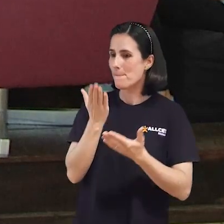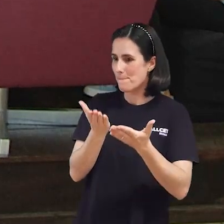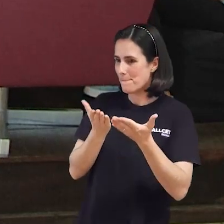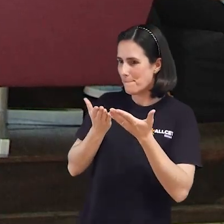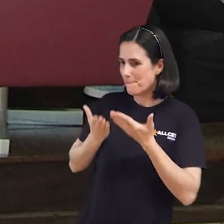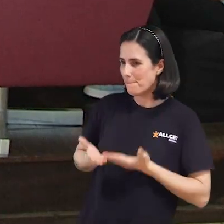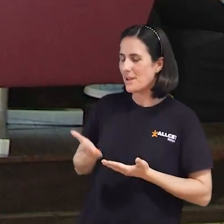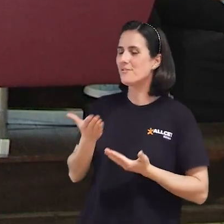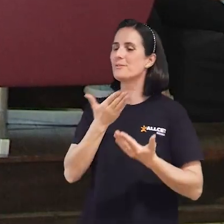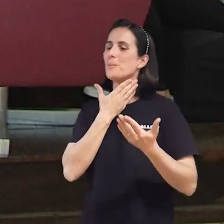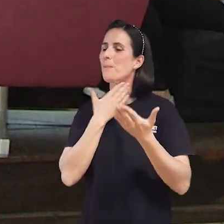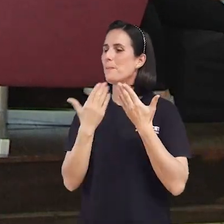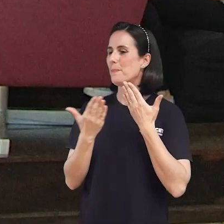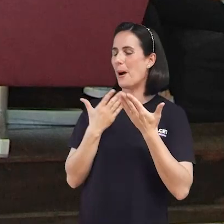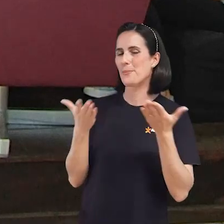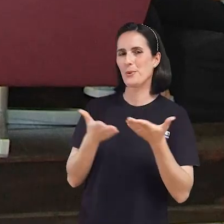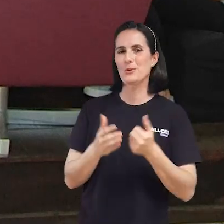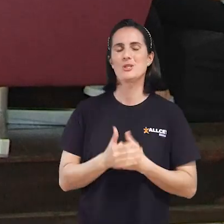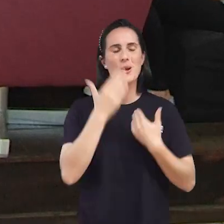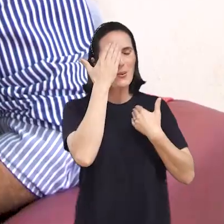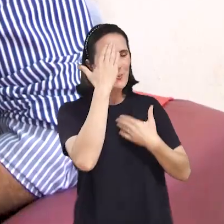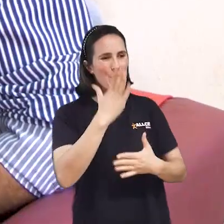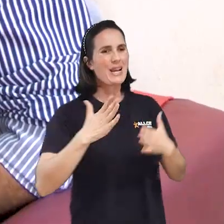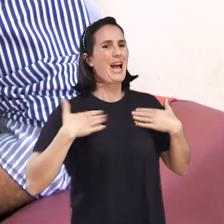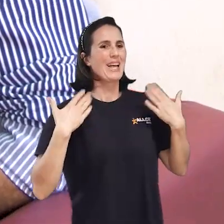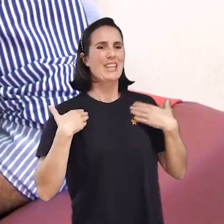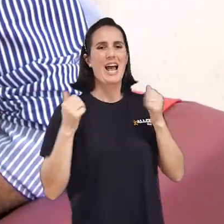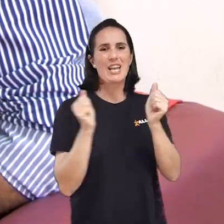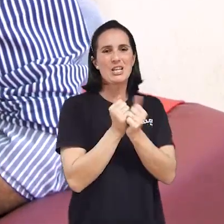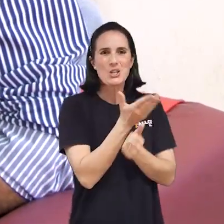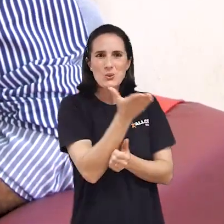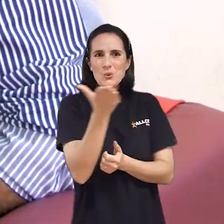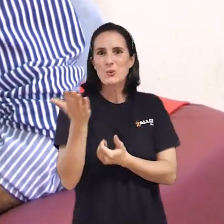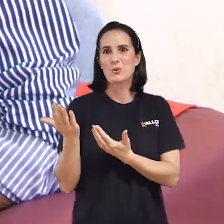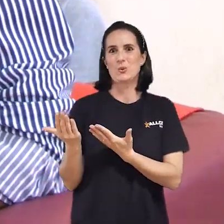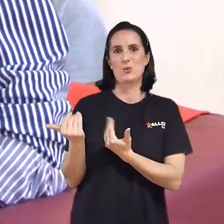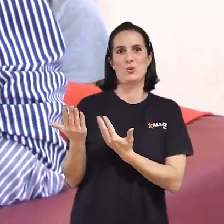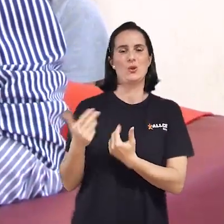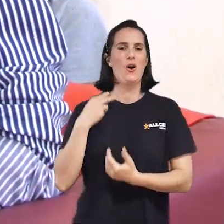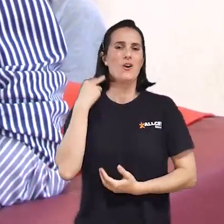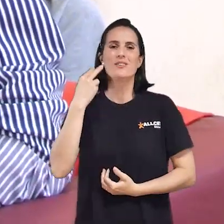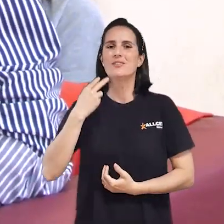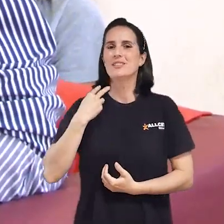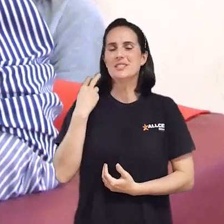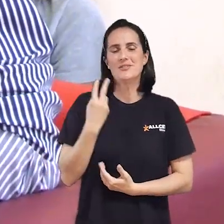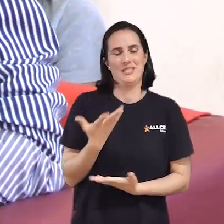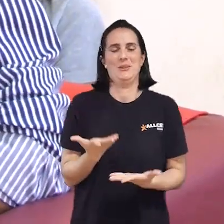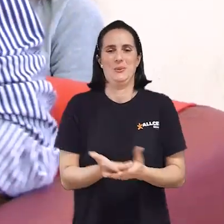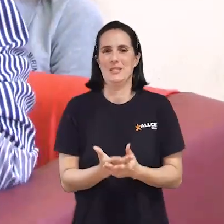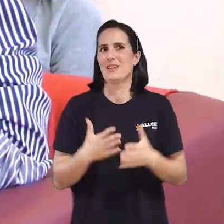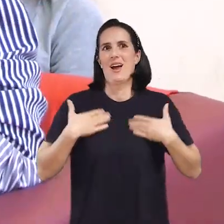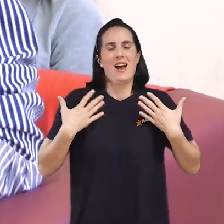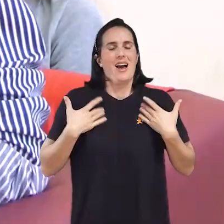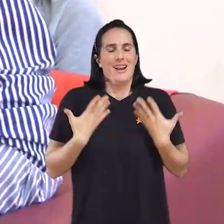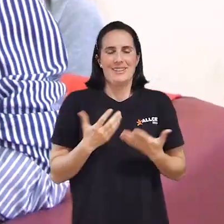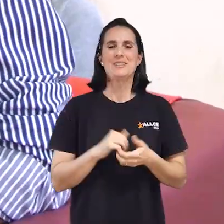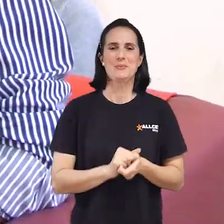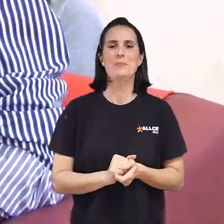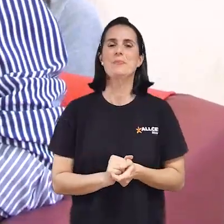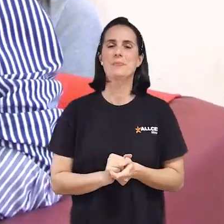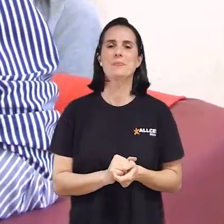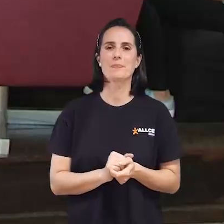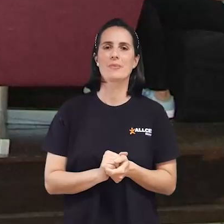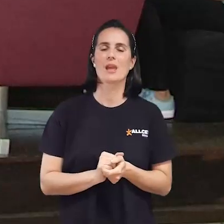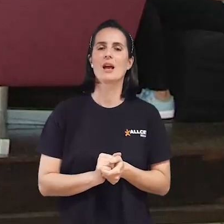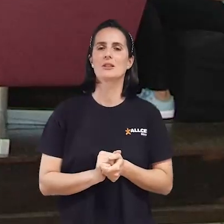Vereador, seja muito bem-vindo ao nosso bate-papo de hoje. Obrigado. É uma alegria estar aqui com essa gurizada. Vereadores, né? E vereadoras, é uma